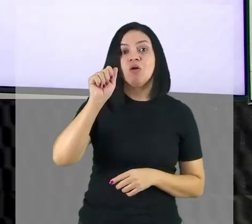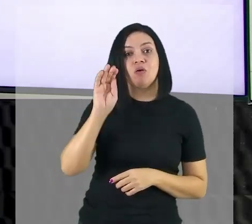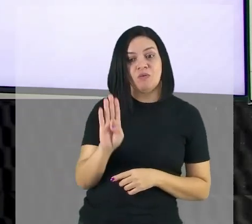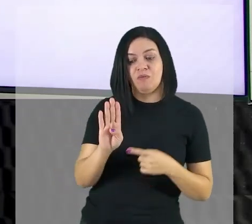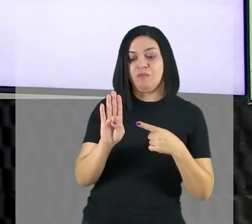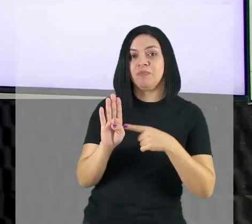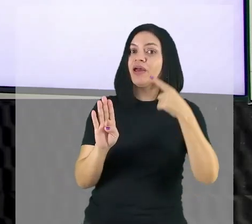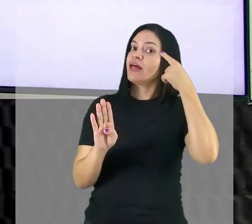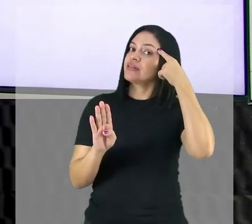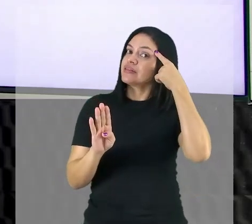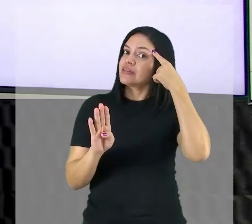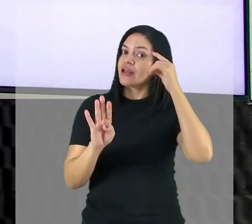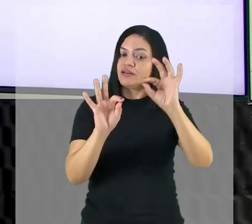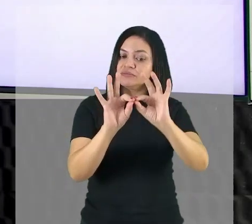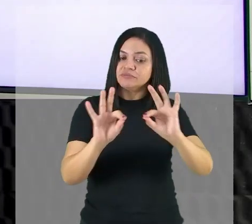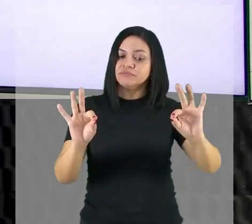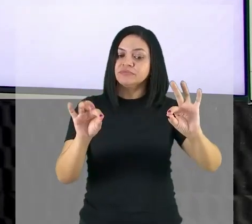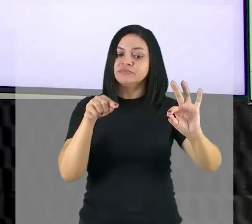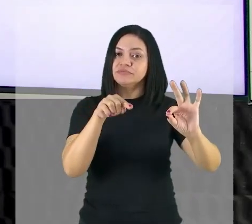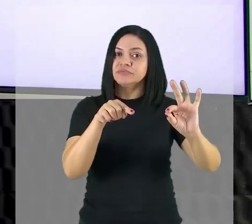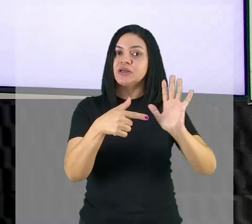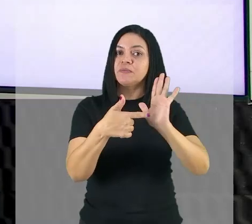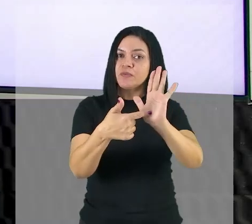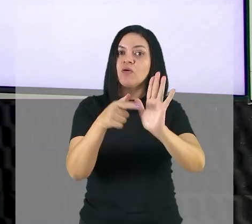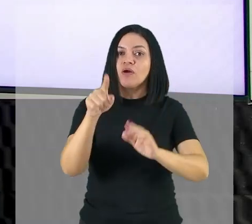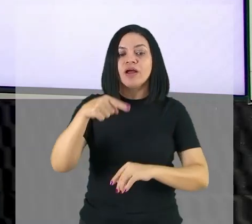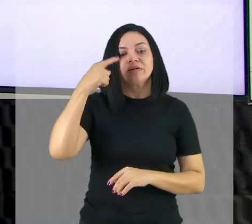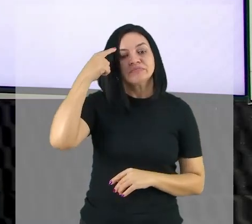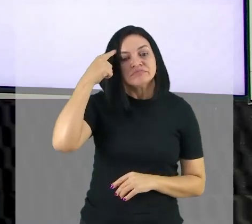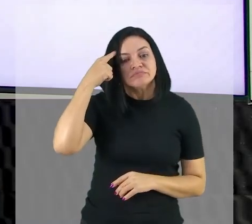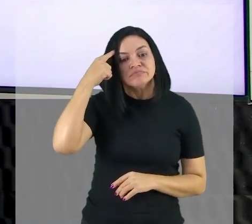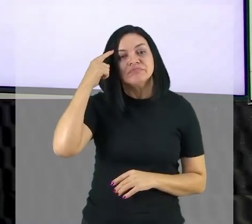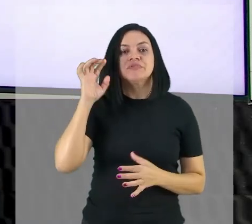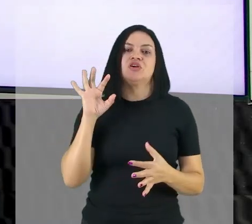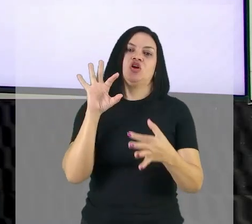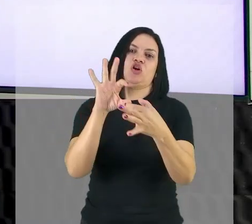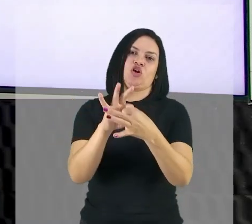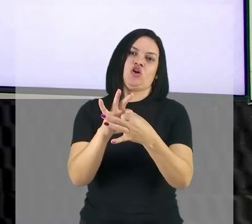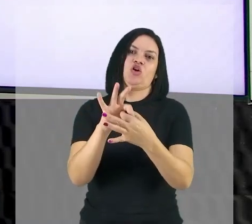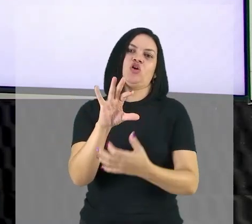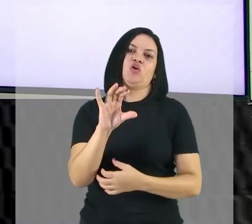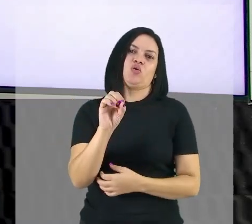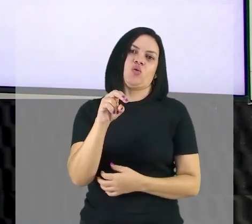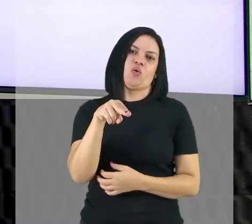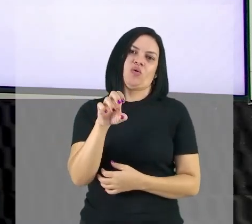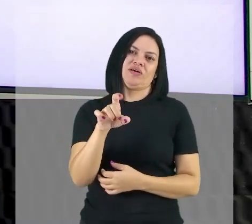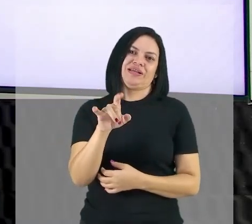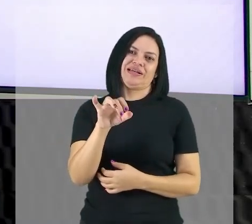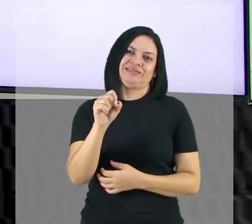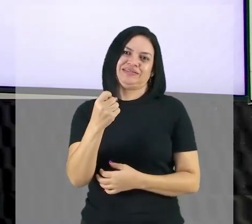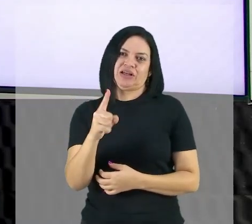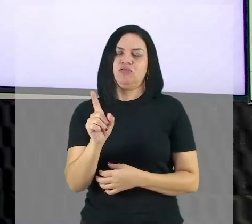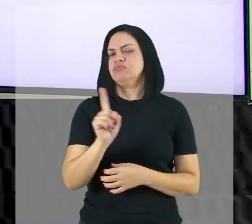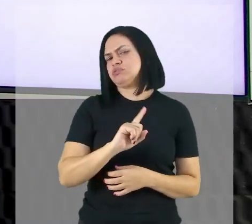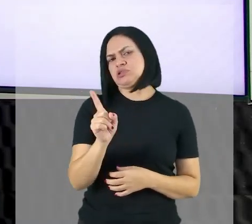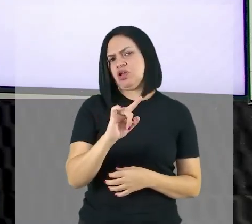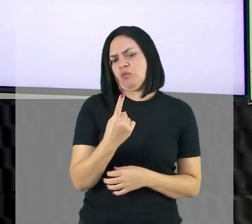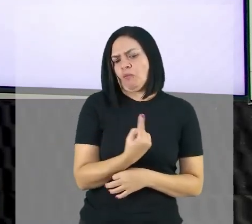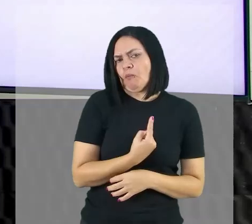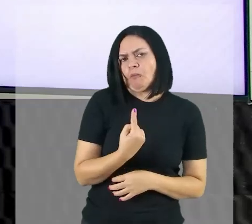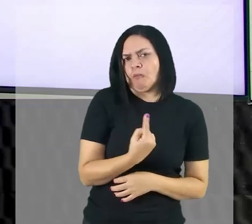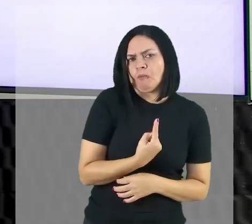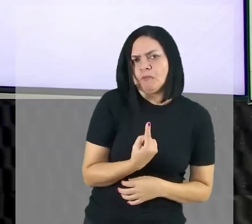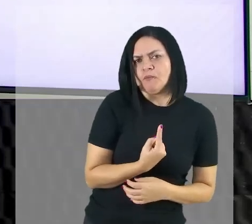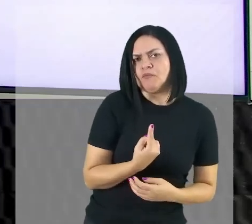essa expressão nesse poema transmite é a ideia da conexão e não a ideia do isolamento